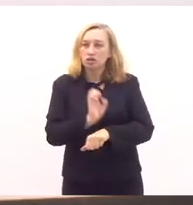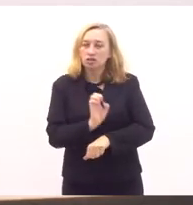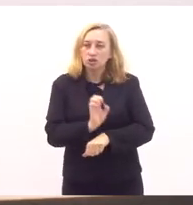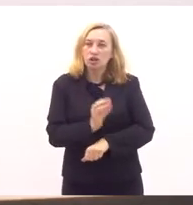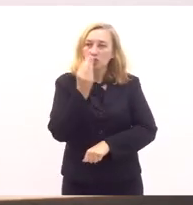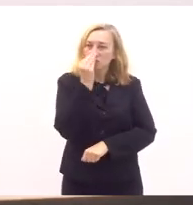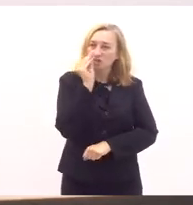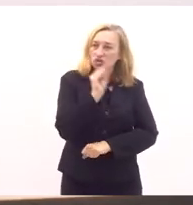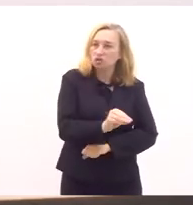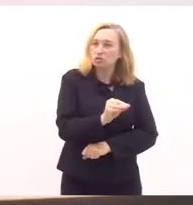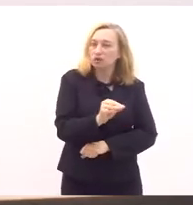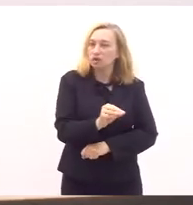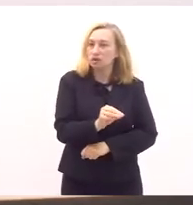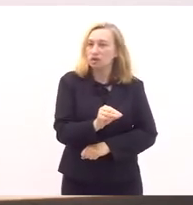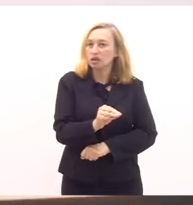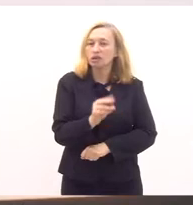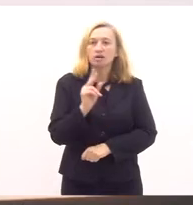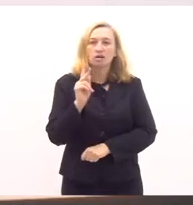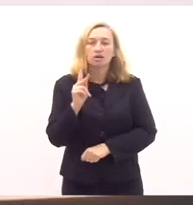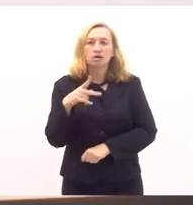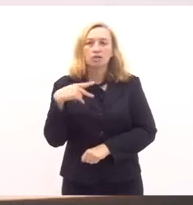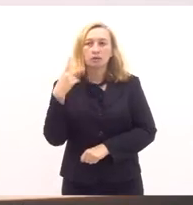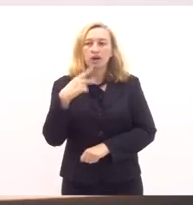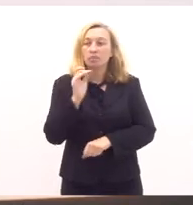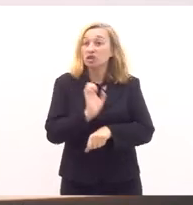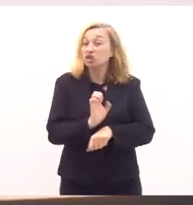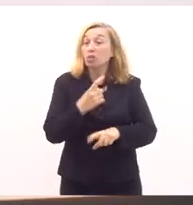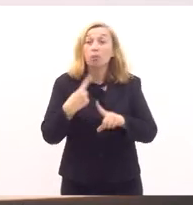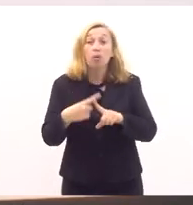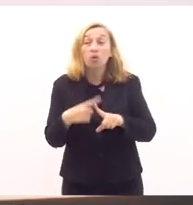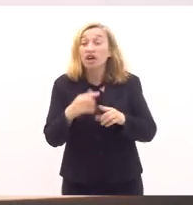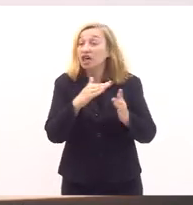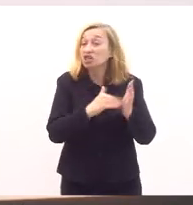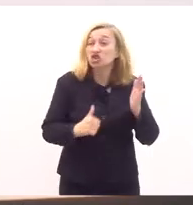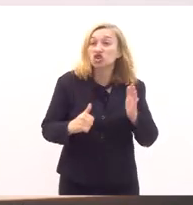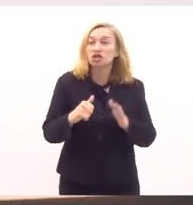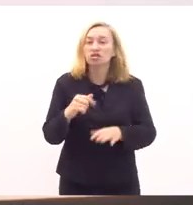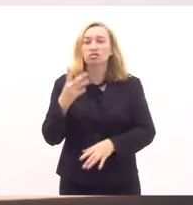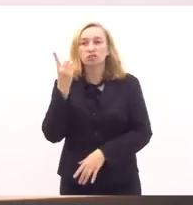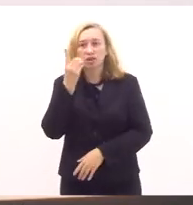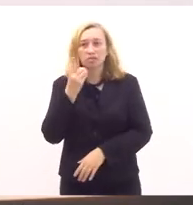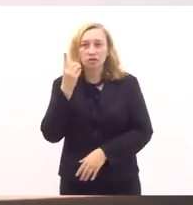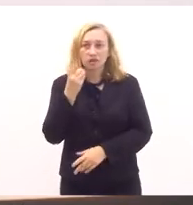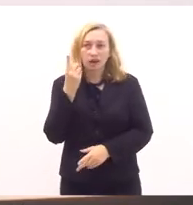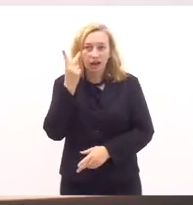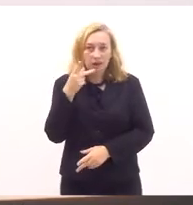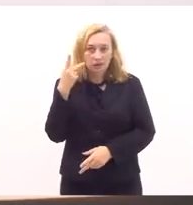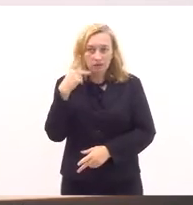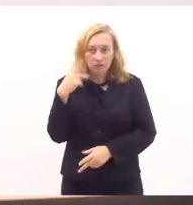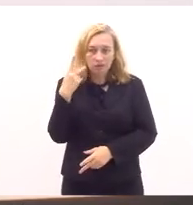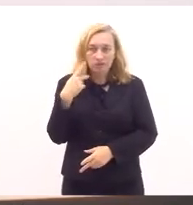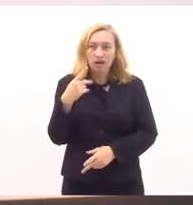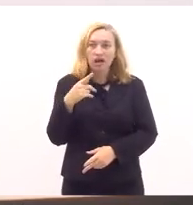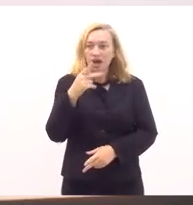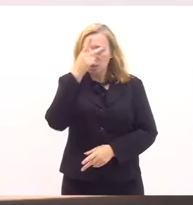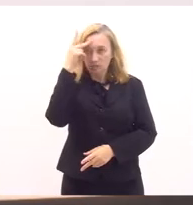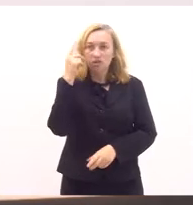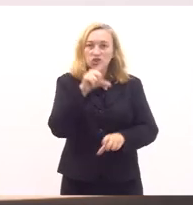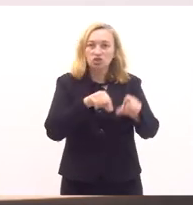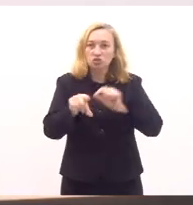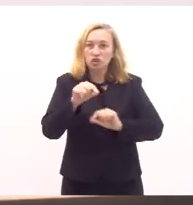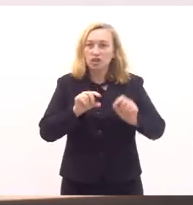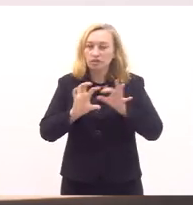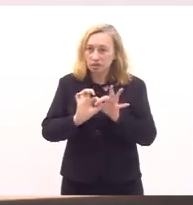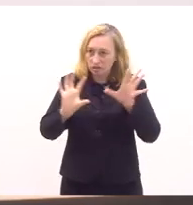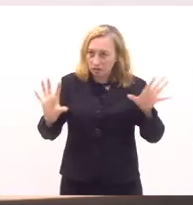um desrespeito ao parlamento estadual, porque tira do parlamento aquelas pessoas que nós elegemos de forma